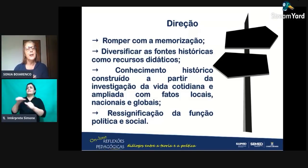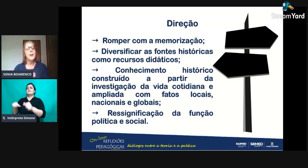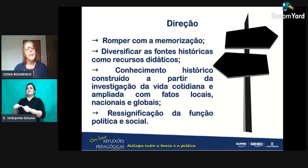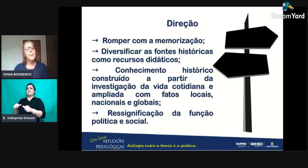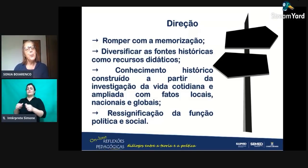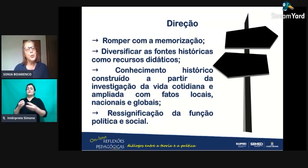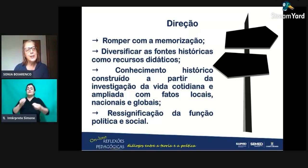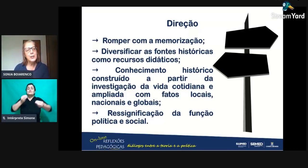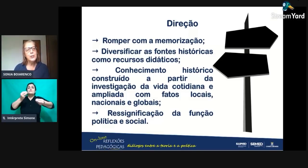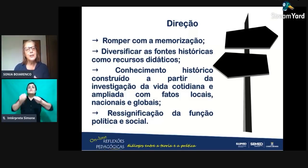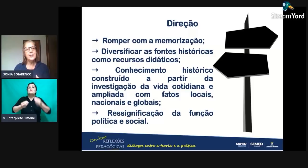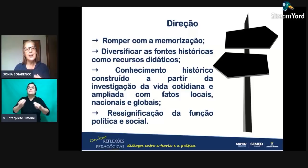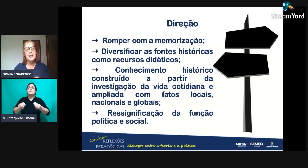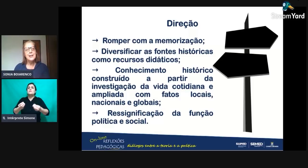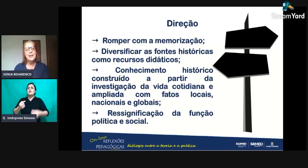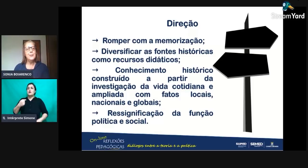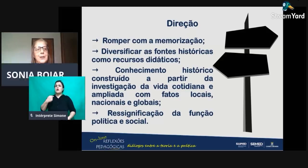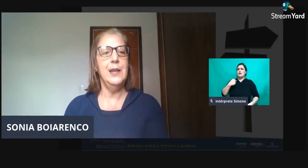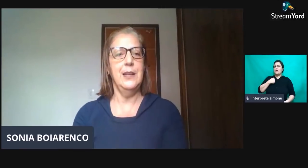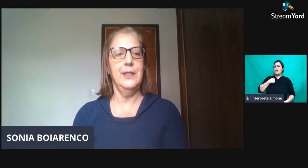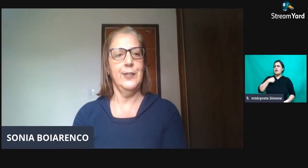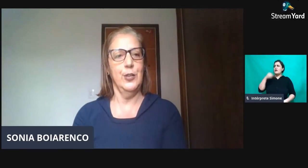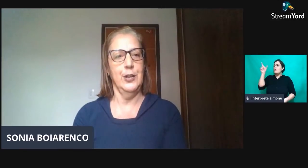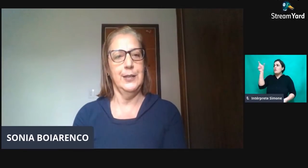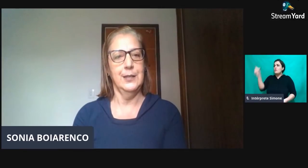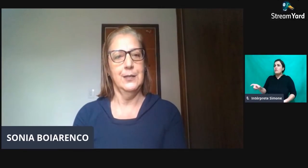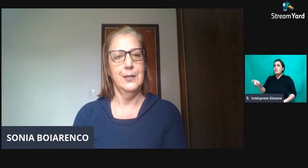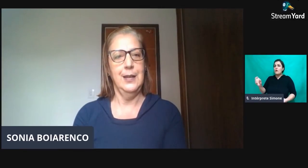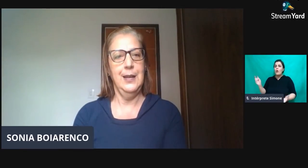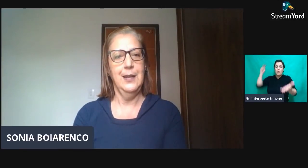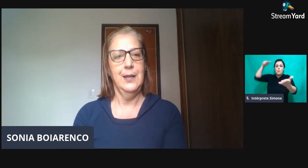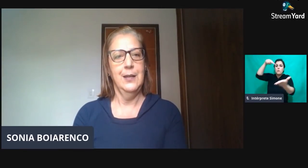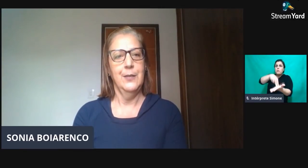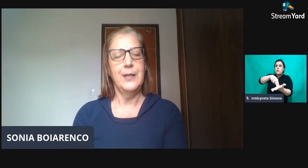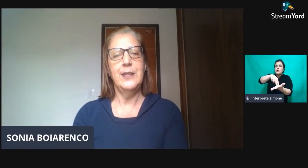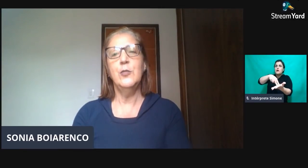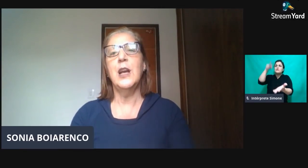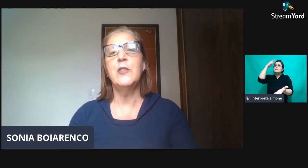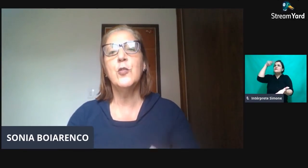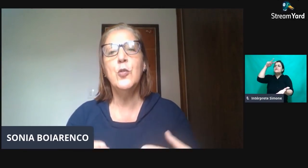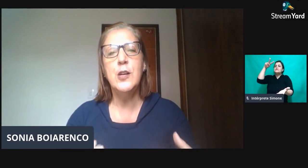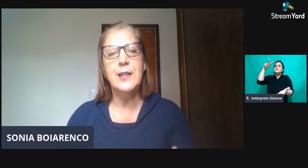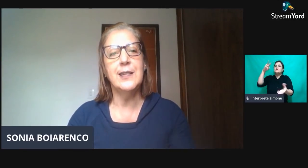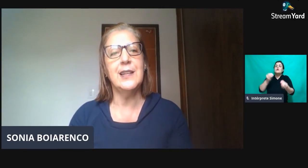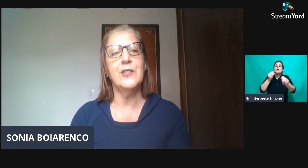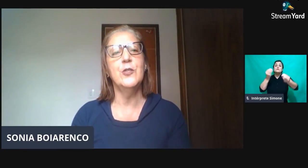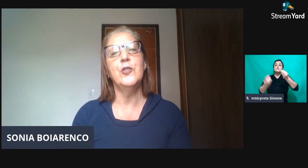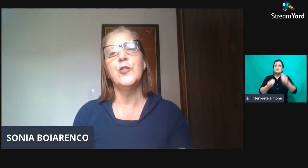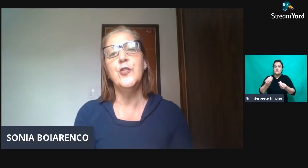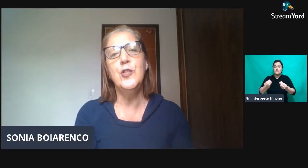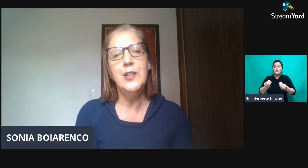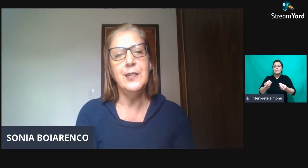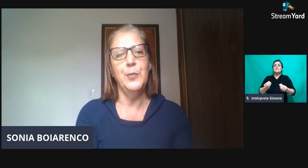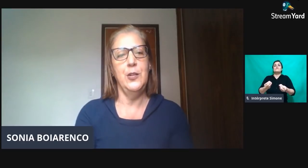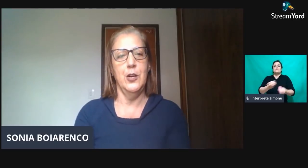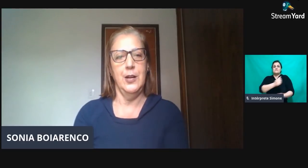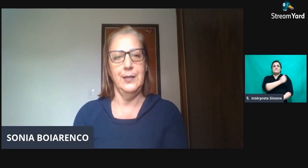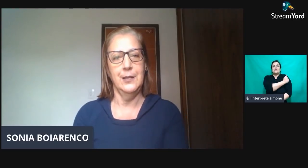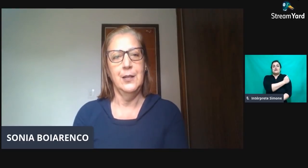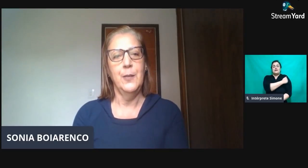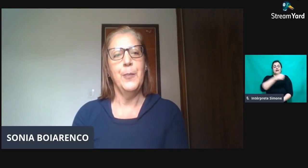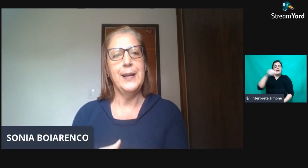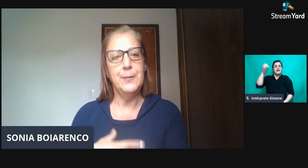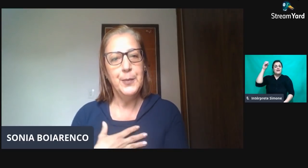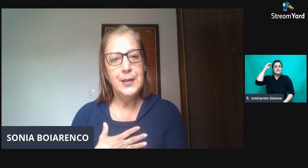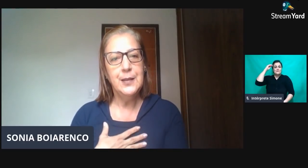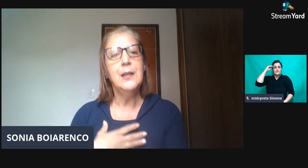eu posso ser protagonista da minha história, né? Fazendo que as coisas, que as condições